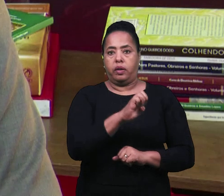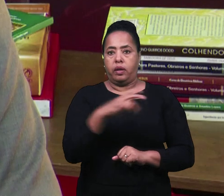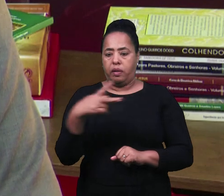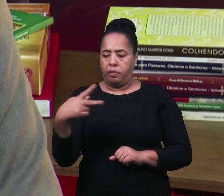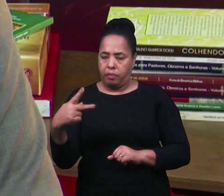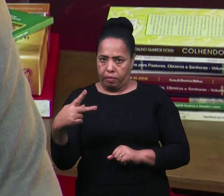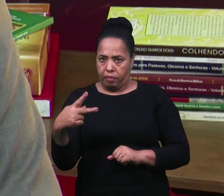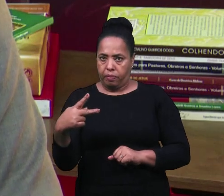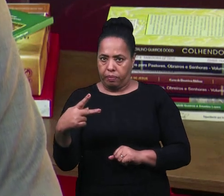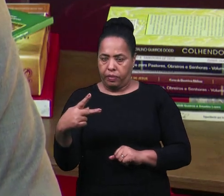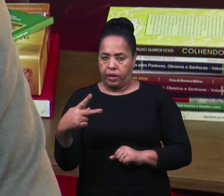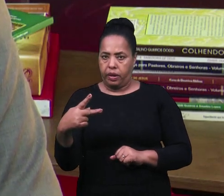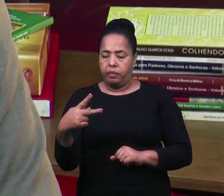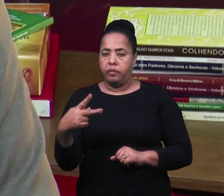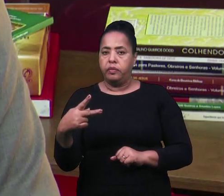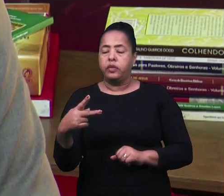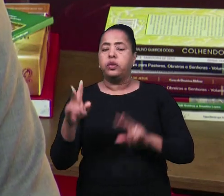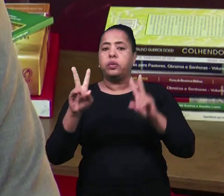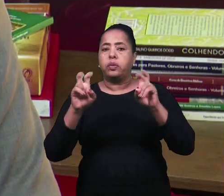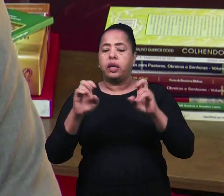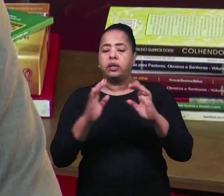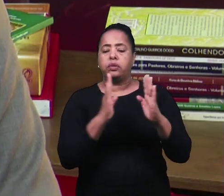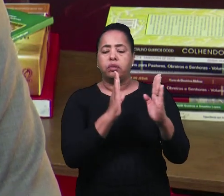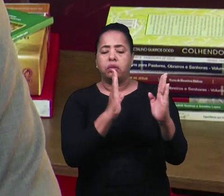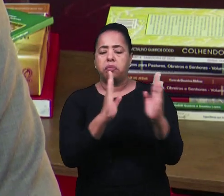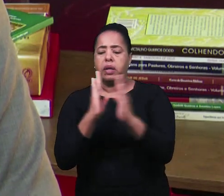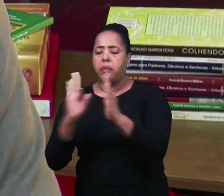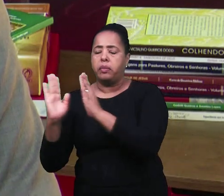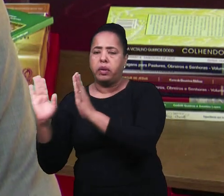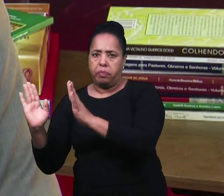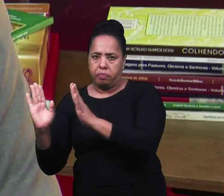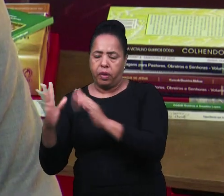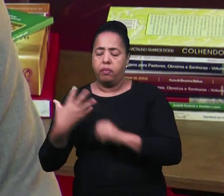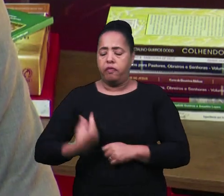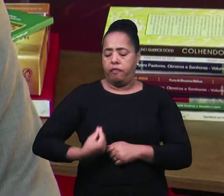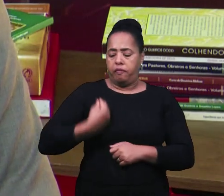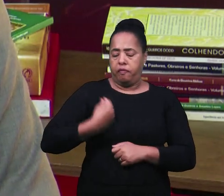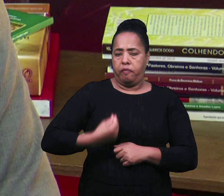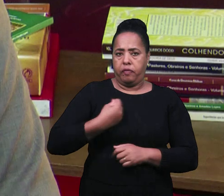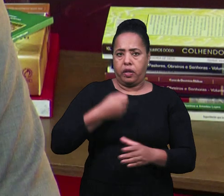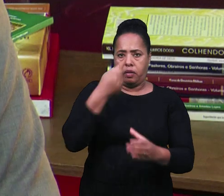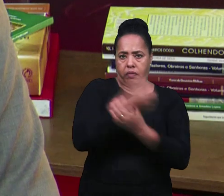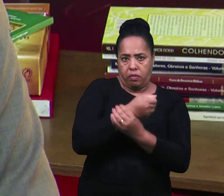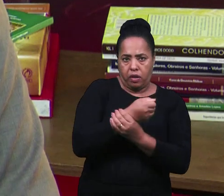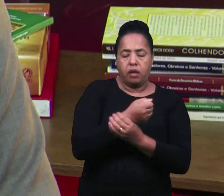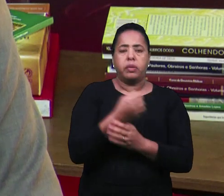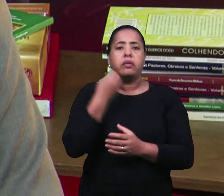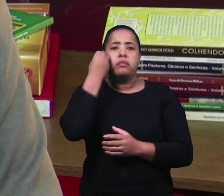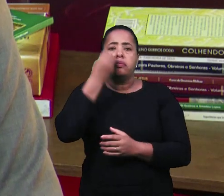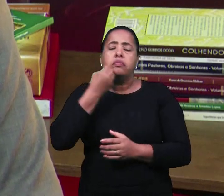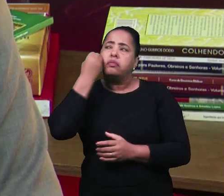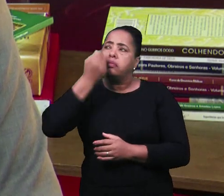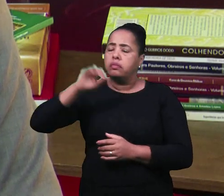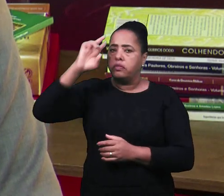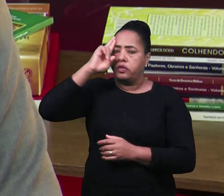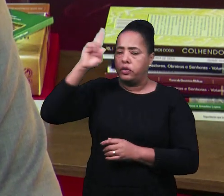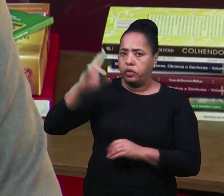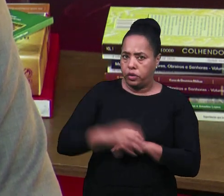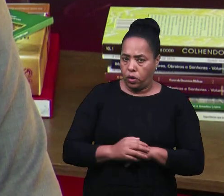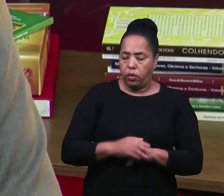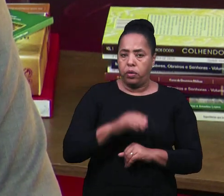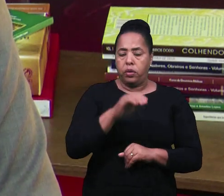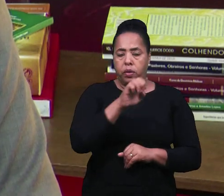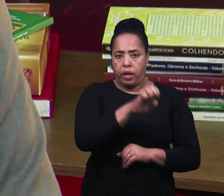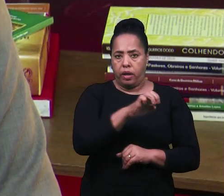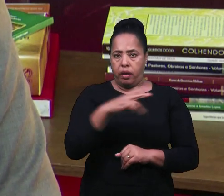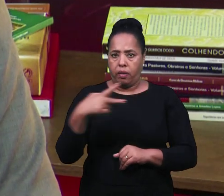tratar cronologicamente sobre a vida de Abraão, a sua experiência com o Senhor. E nesse episódio,